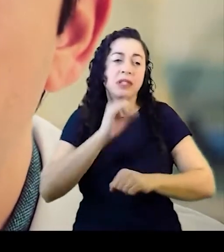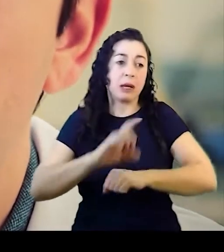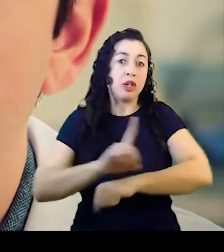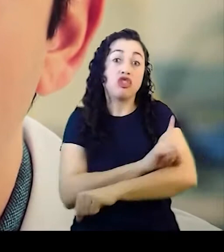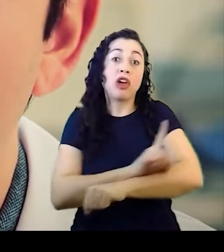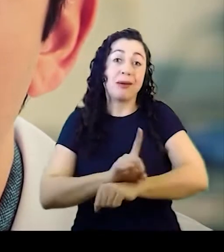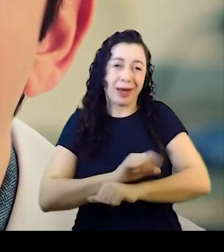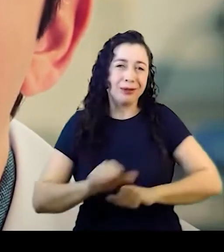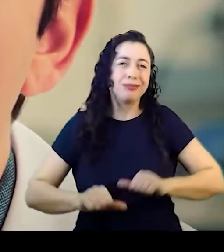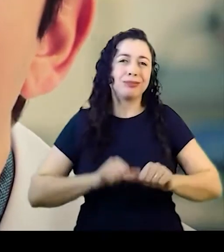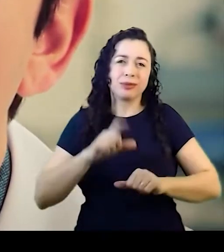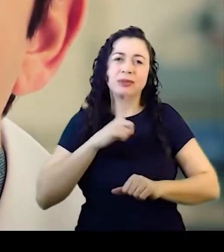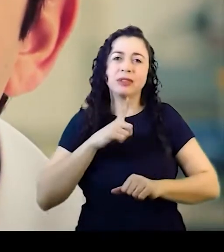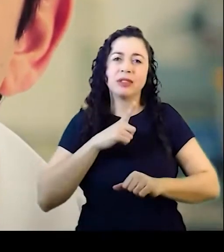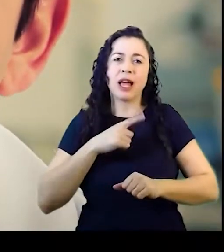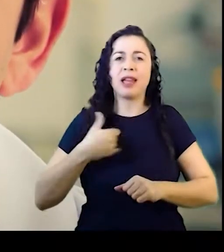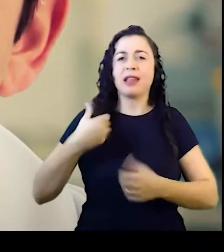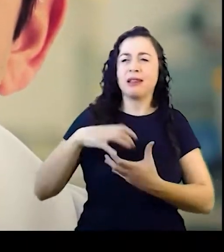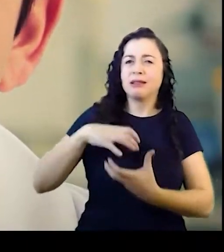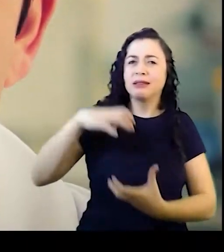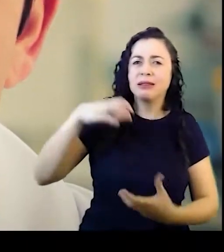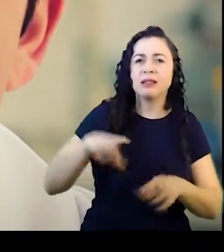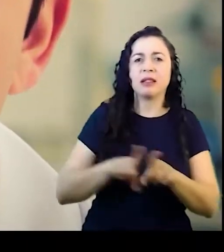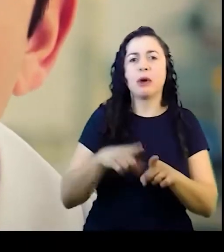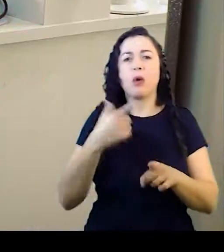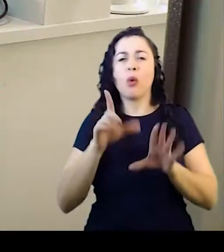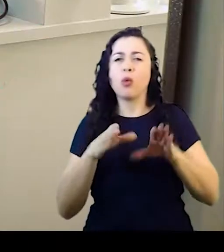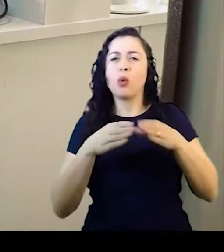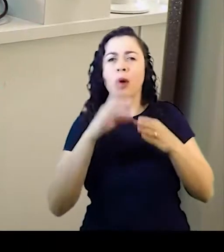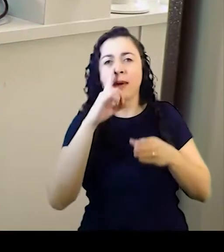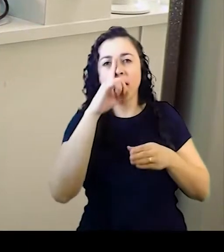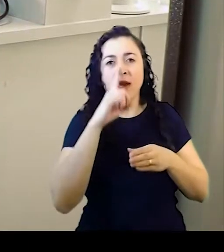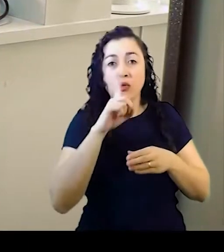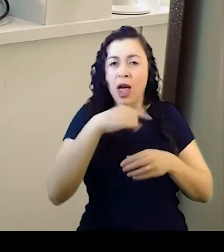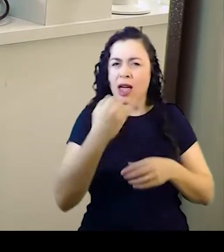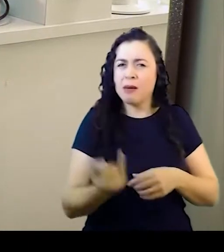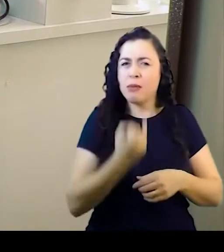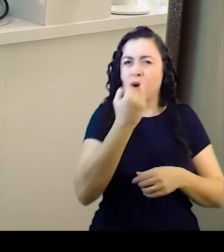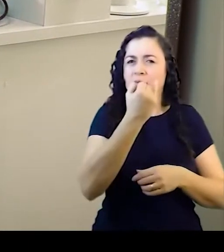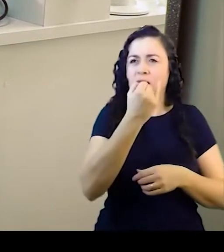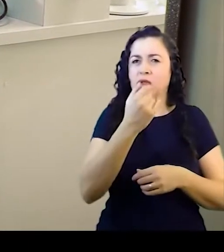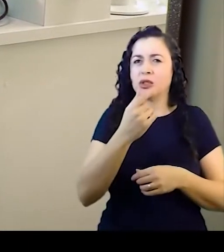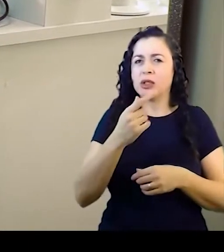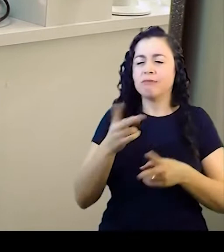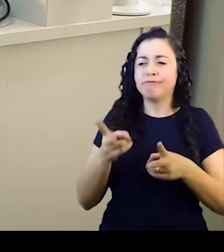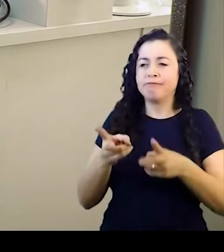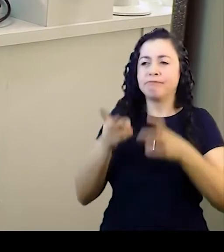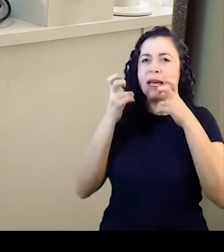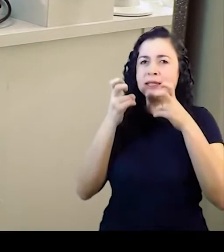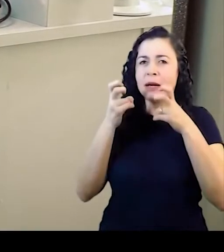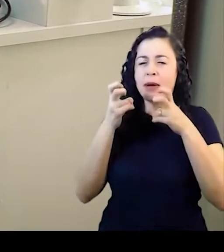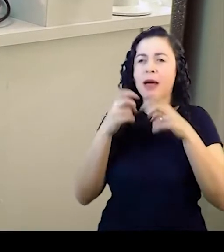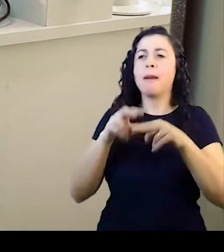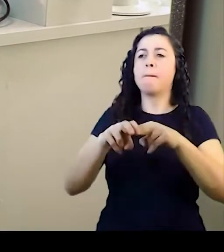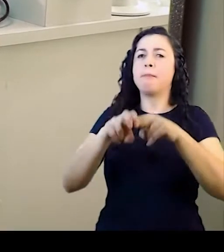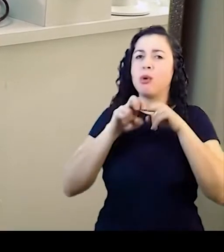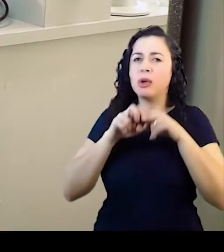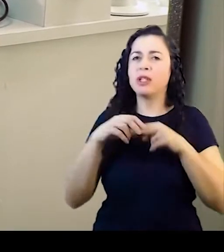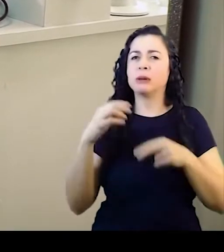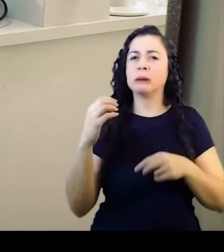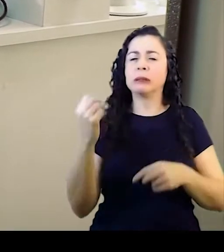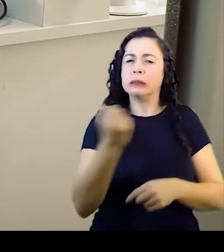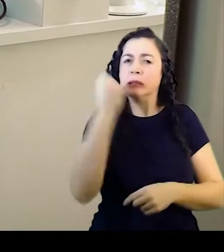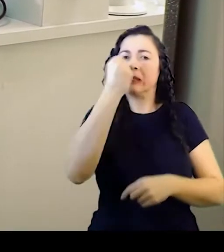em pacientes idosos, em outras condições, elas são importantes para o desenvolvimento das formas graves da infecção?